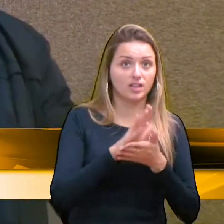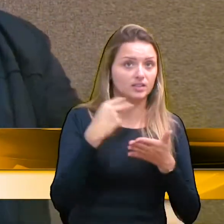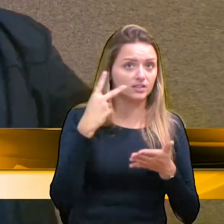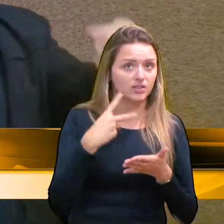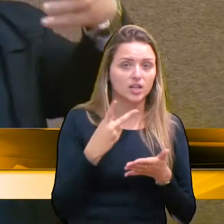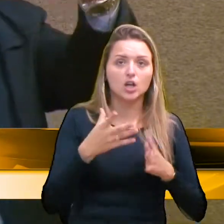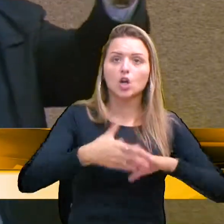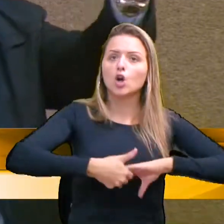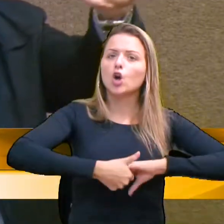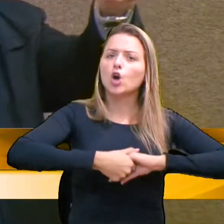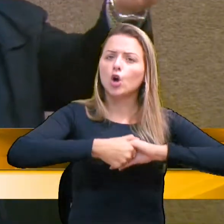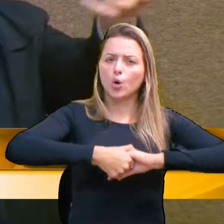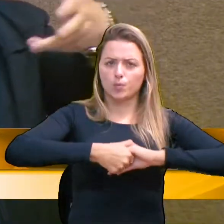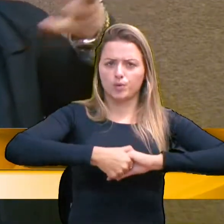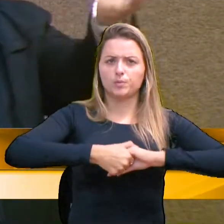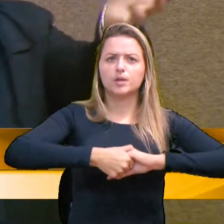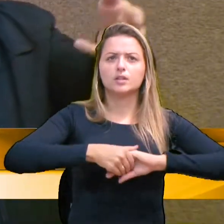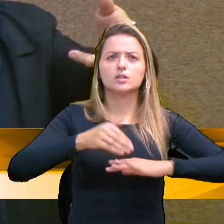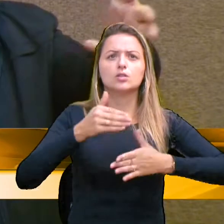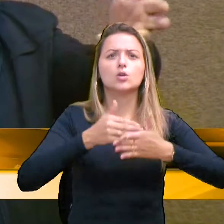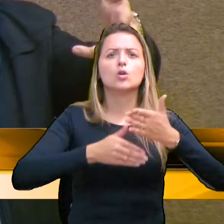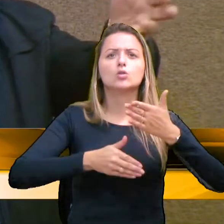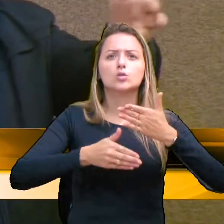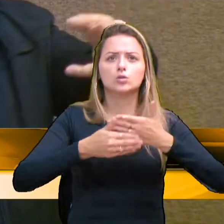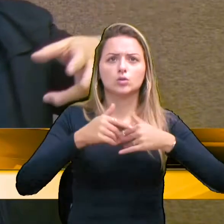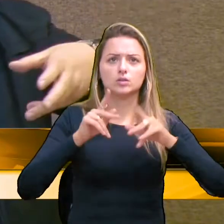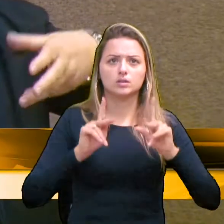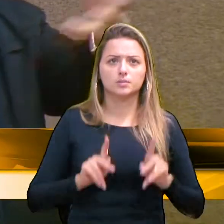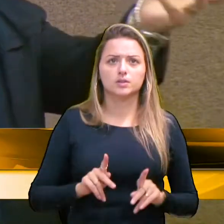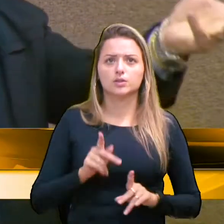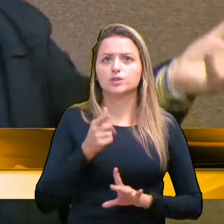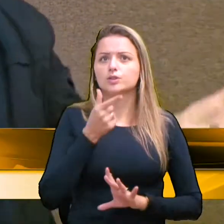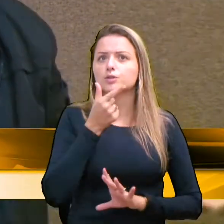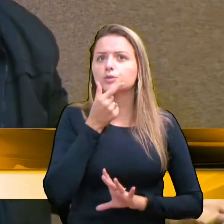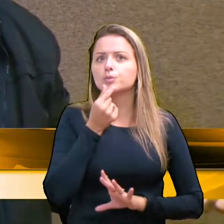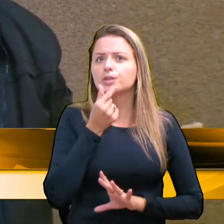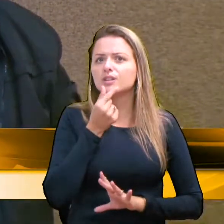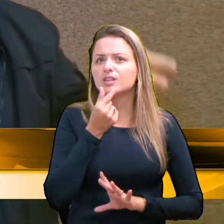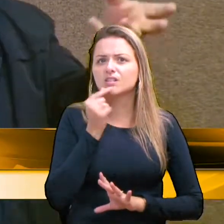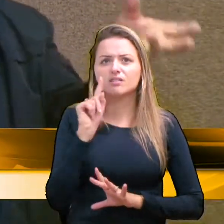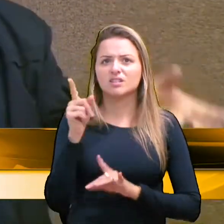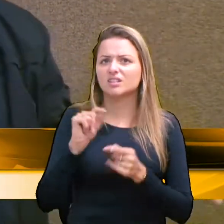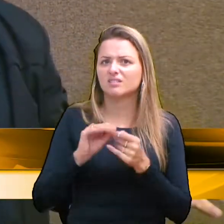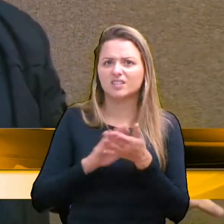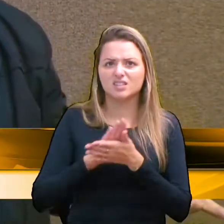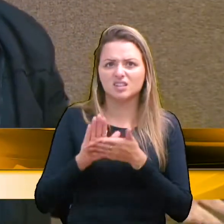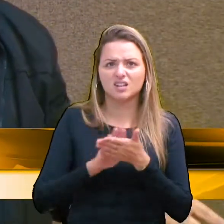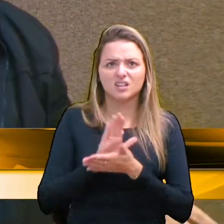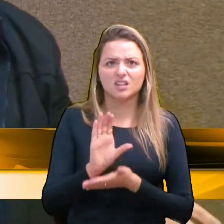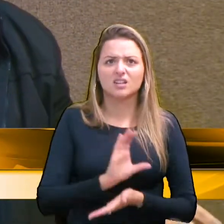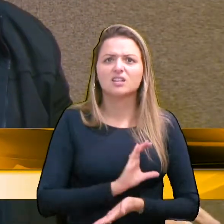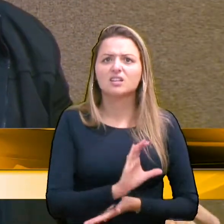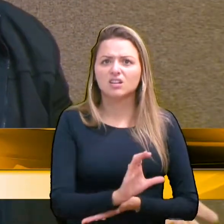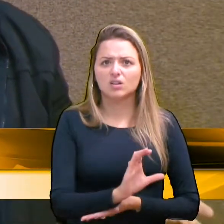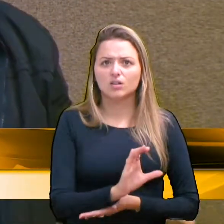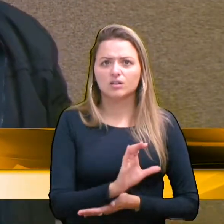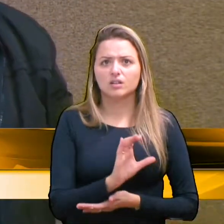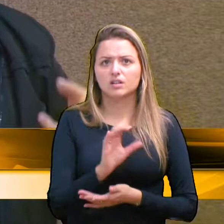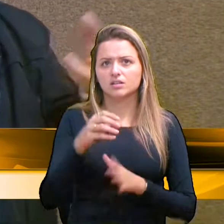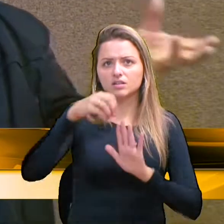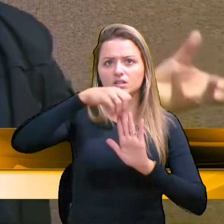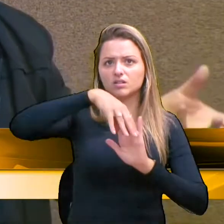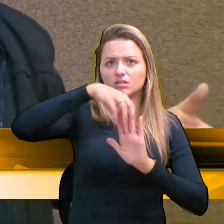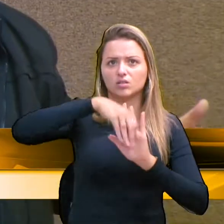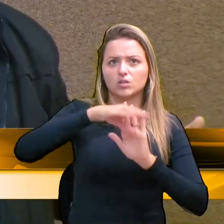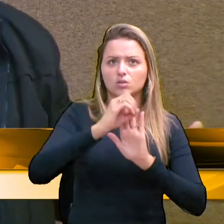na figura daquele menino que é um inútil, que coordena o tal do orçamento comunitário, que